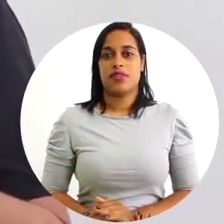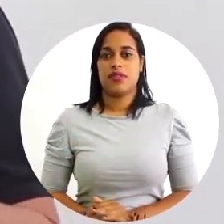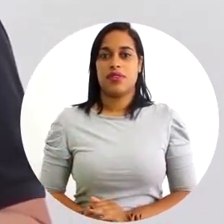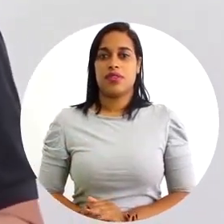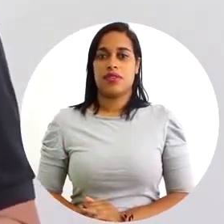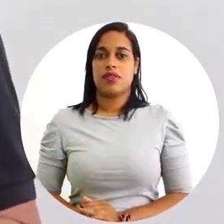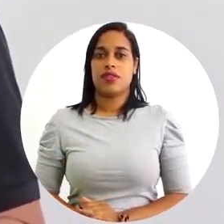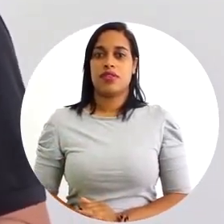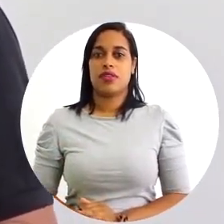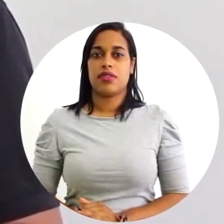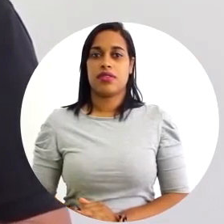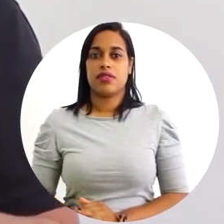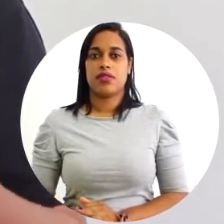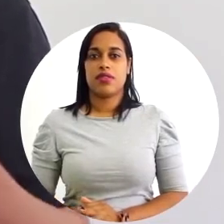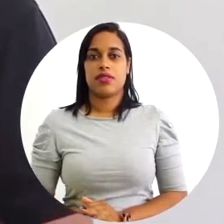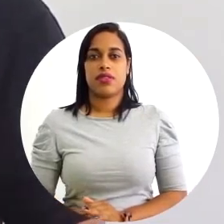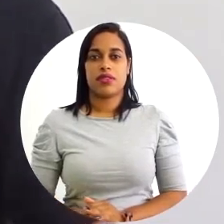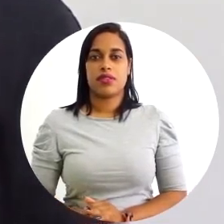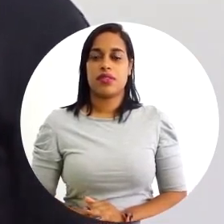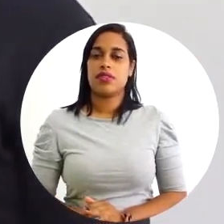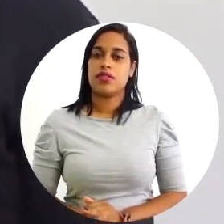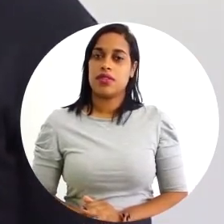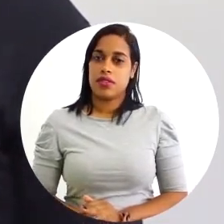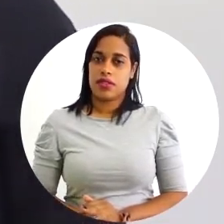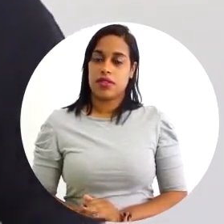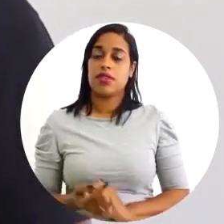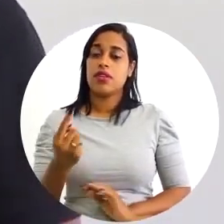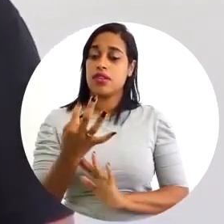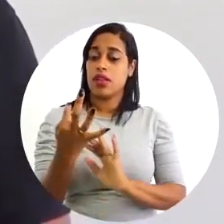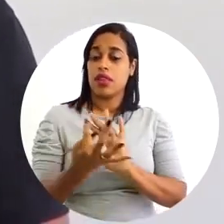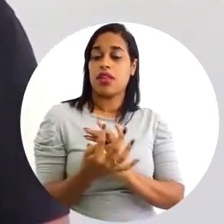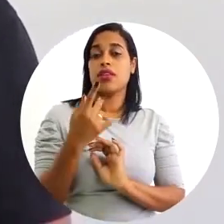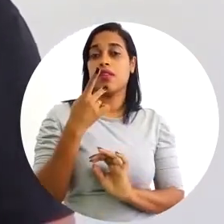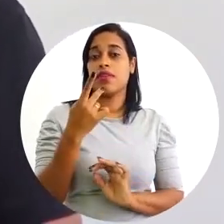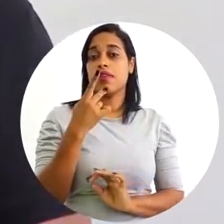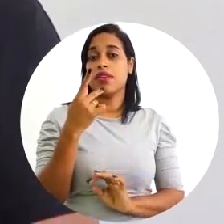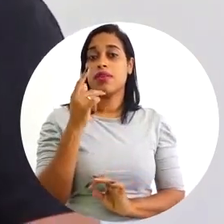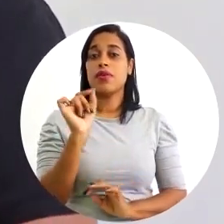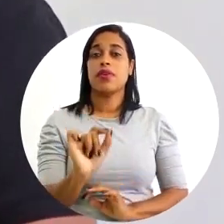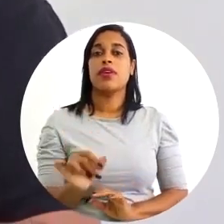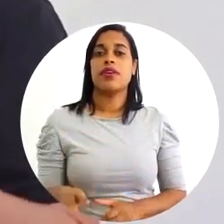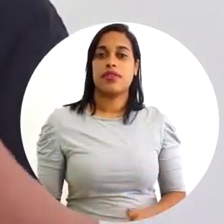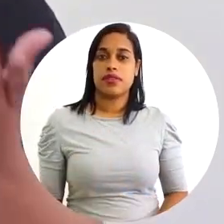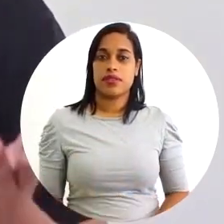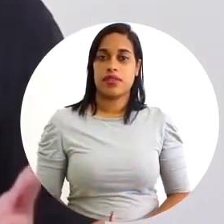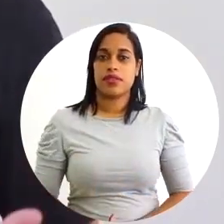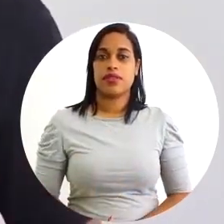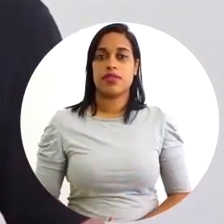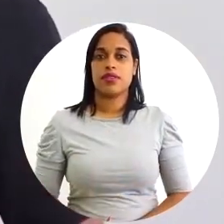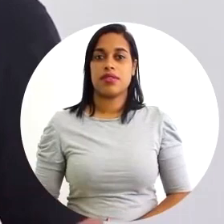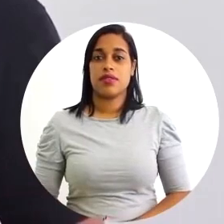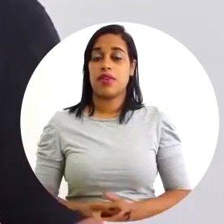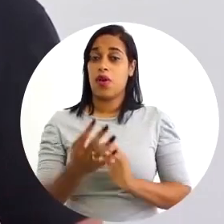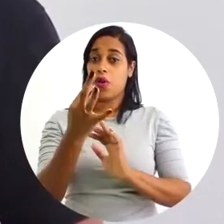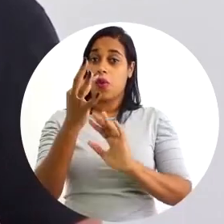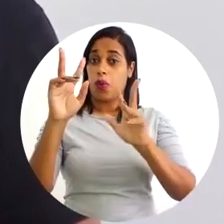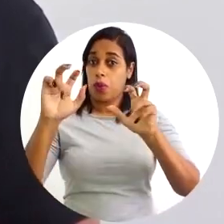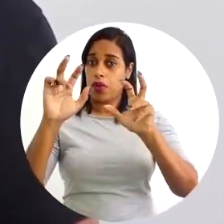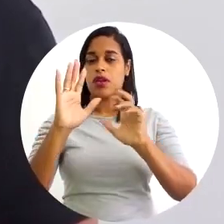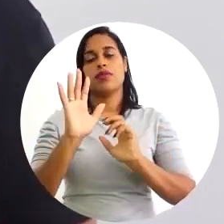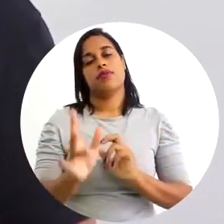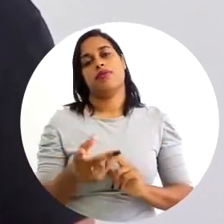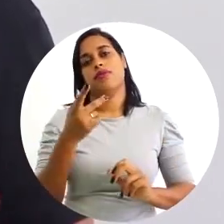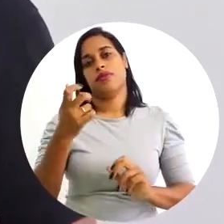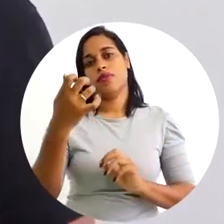você vai procurar no texto sobre o que está falando esse texto, ok? O próprio título já está